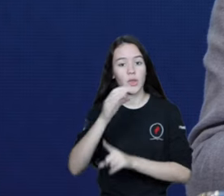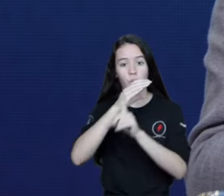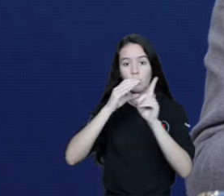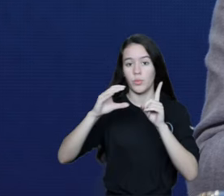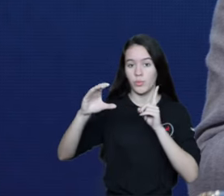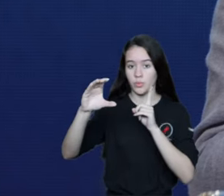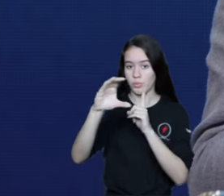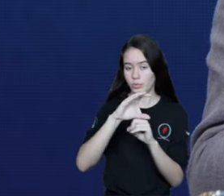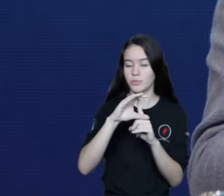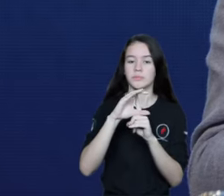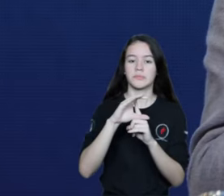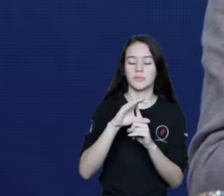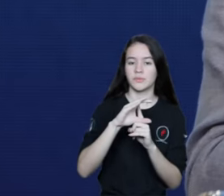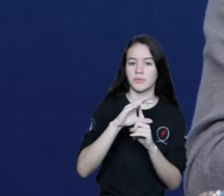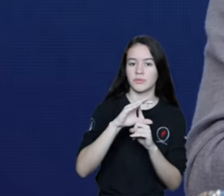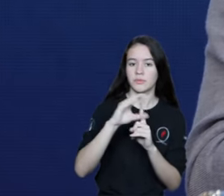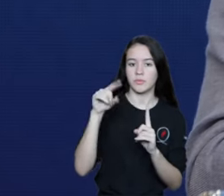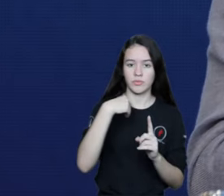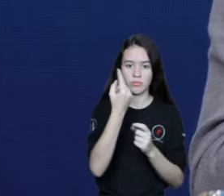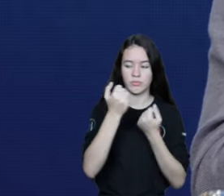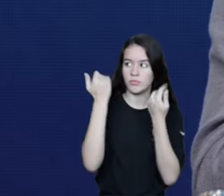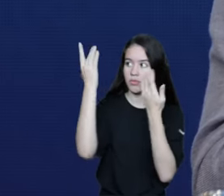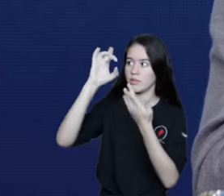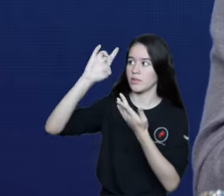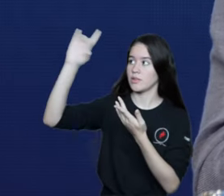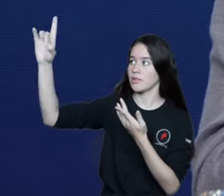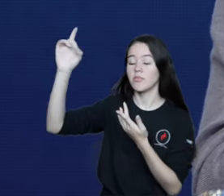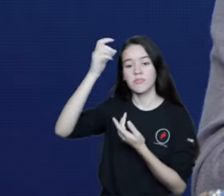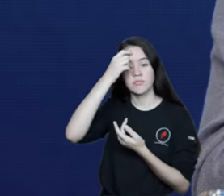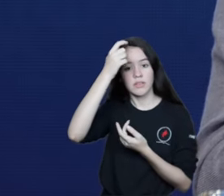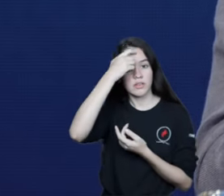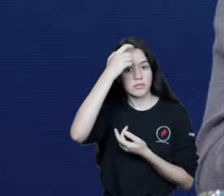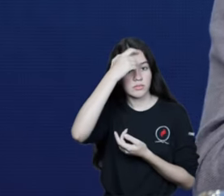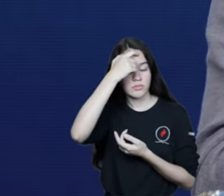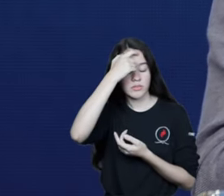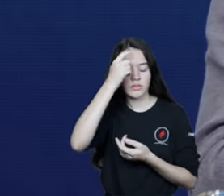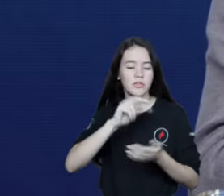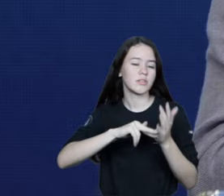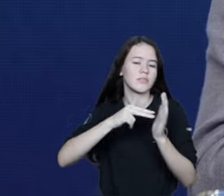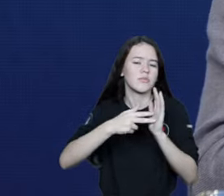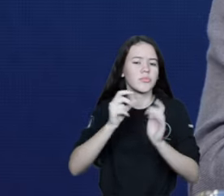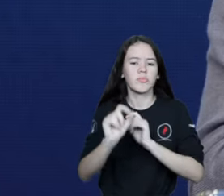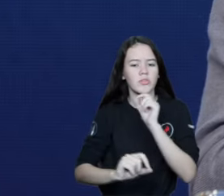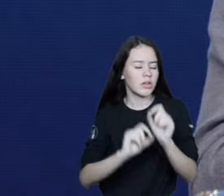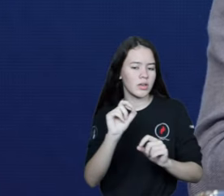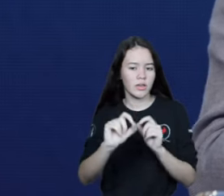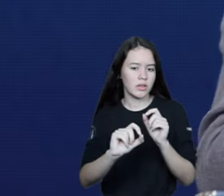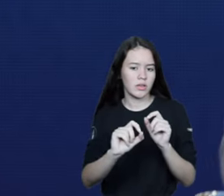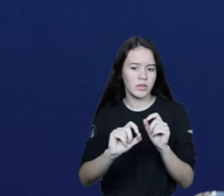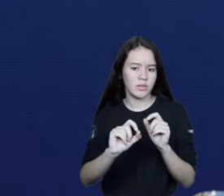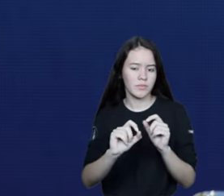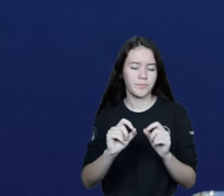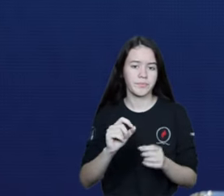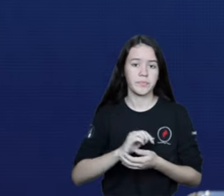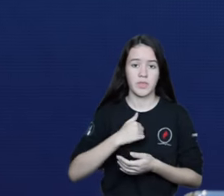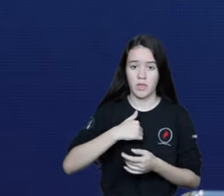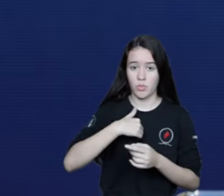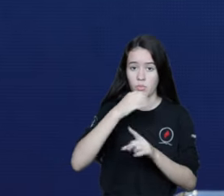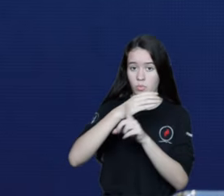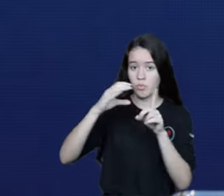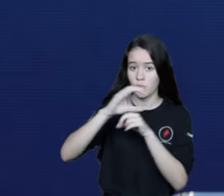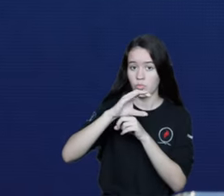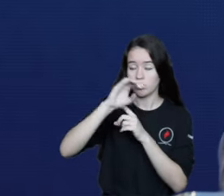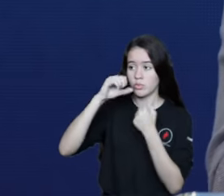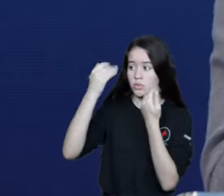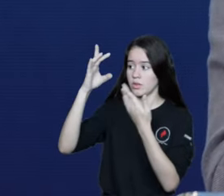culto que a gente presta a Deus é racional que que significa isso pastor eu presto culto